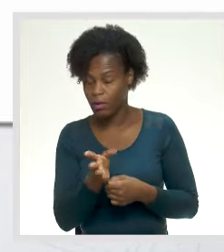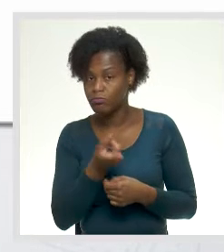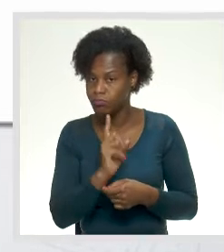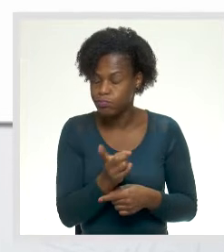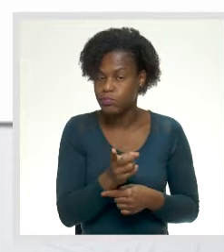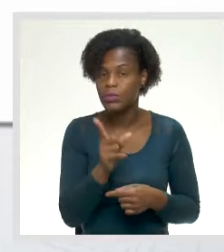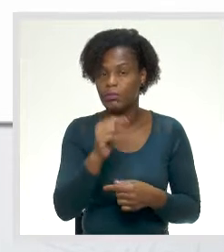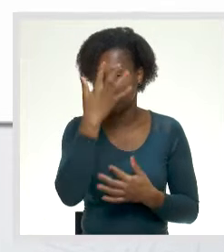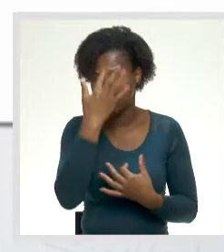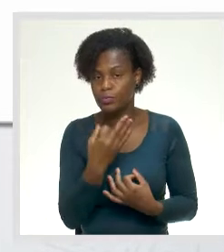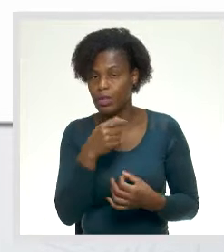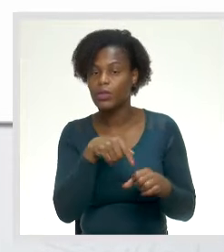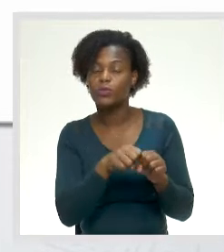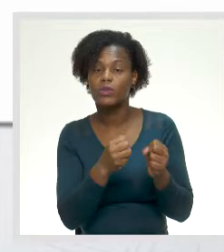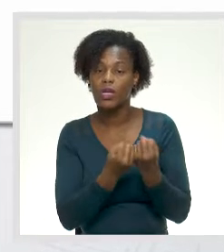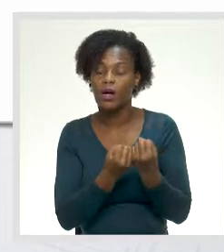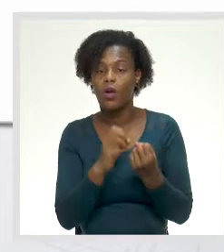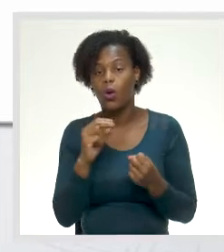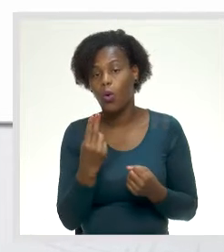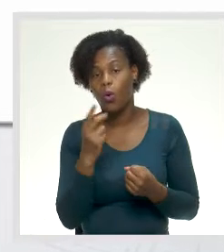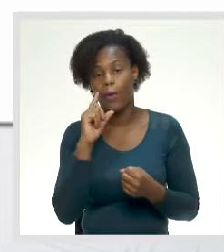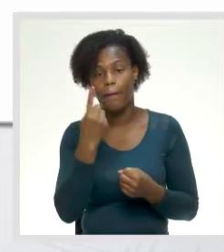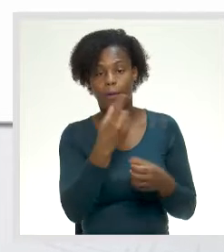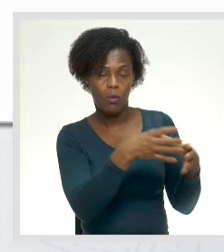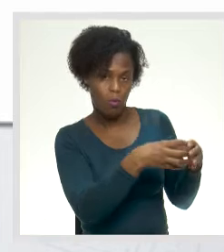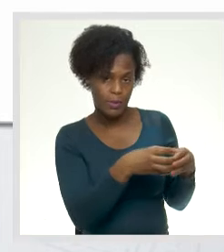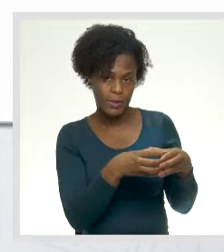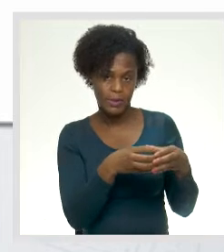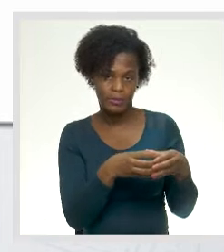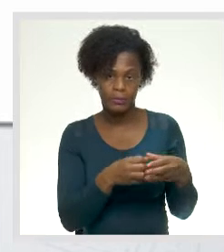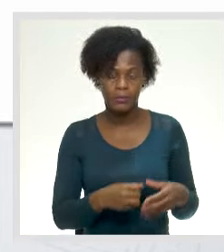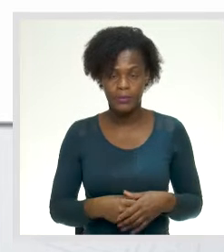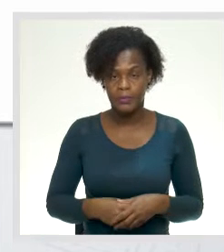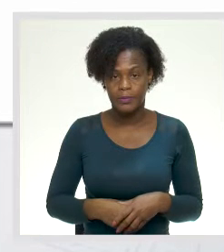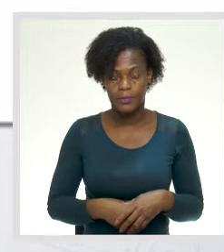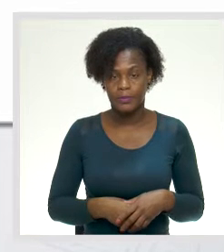práticas e condutas sociais ou de uma comunidade.